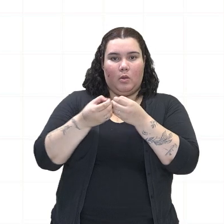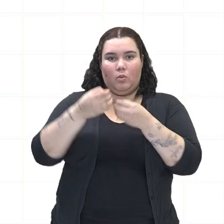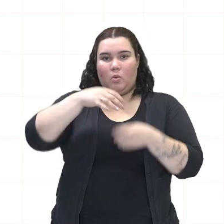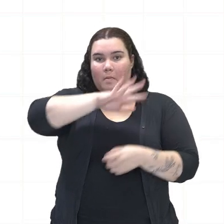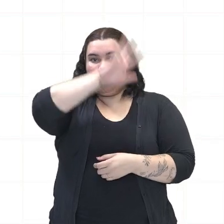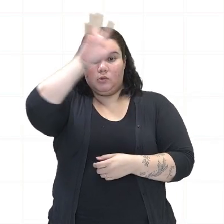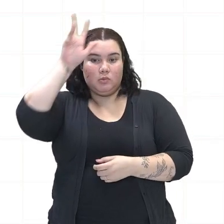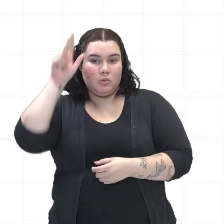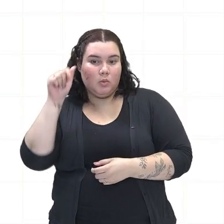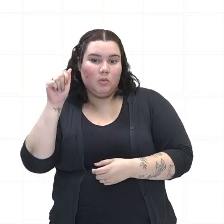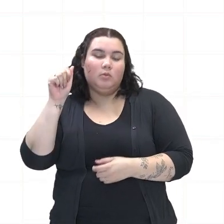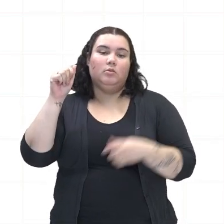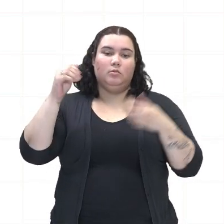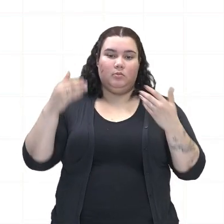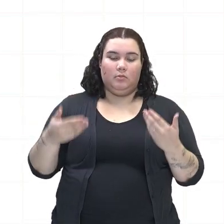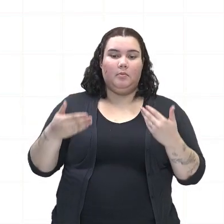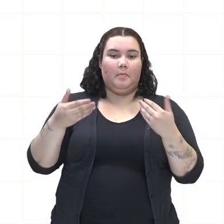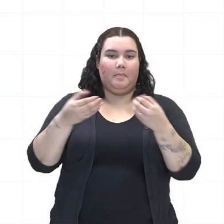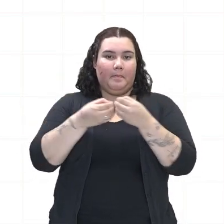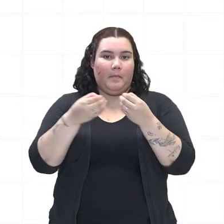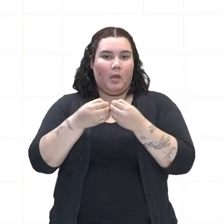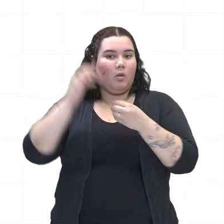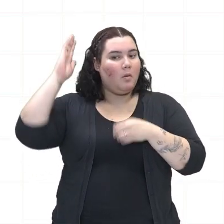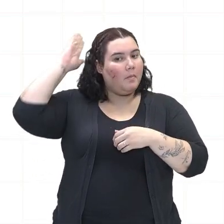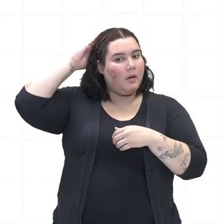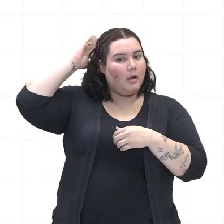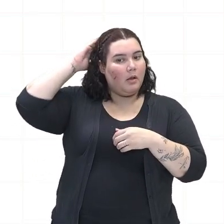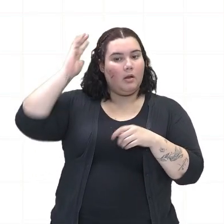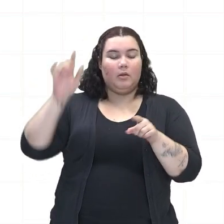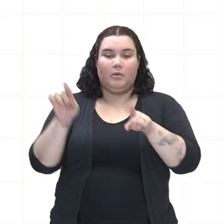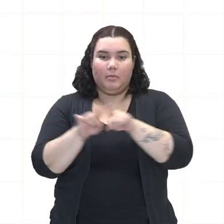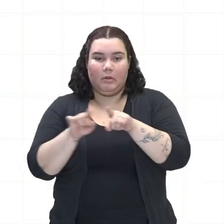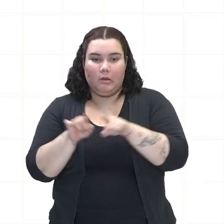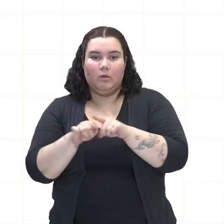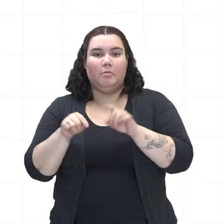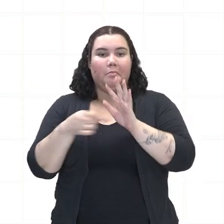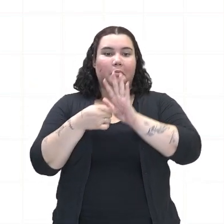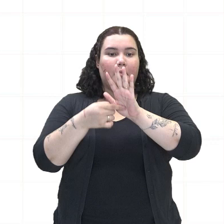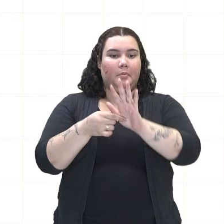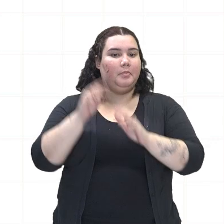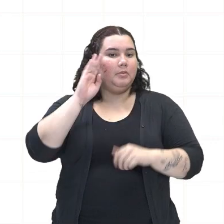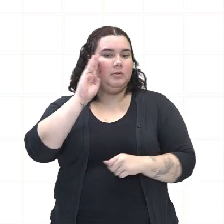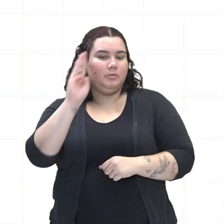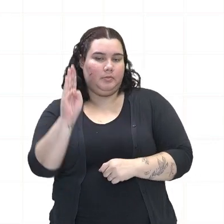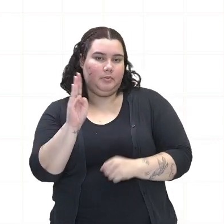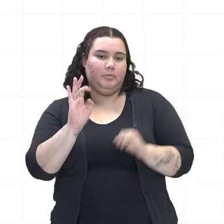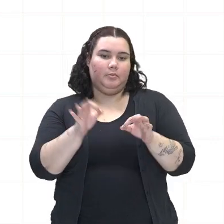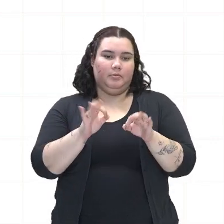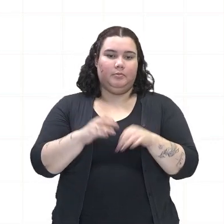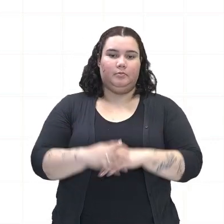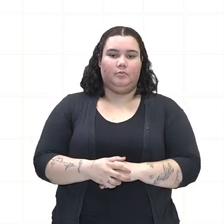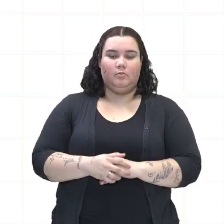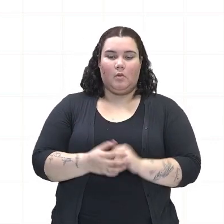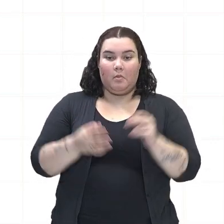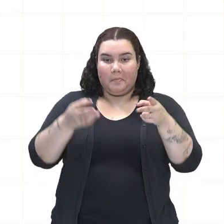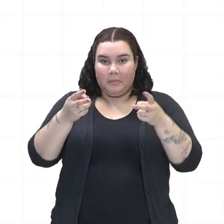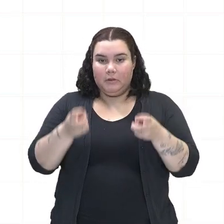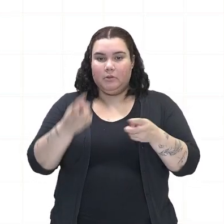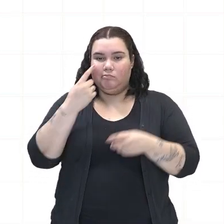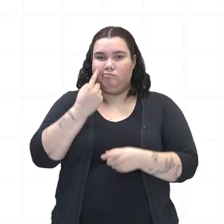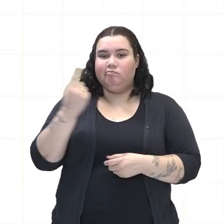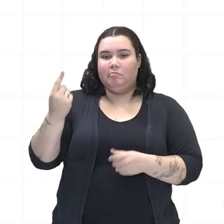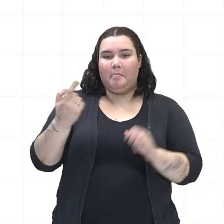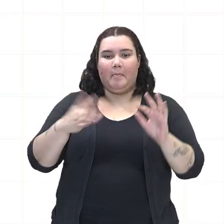Amazonas, né? Vizinho do estado do Pará, ele se destaca muito, né? Quando a gente observa só o Mato Grosso, é em